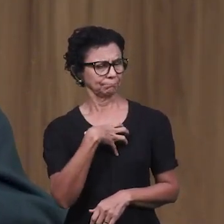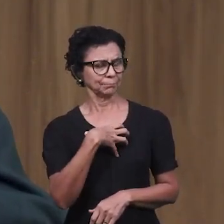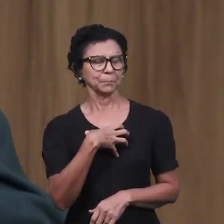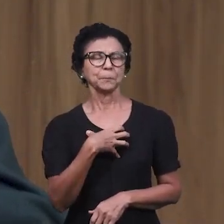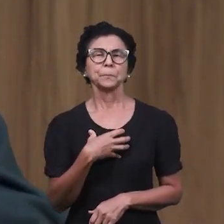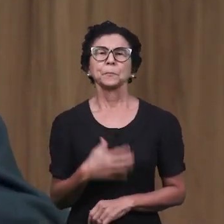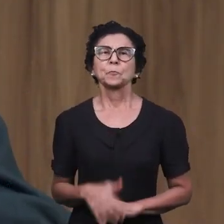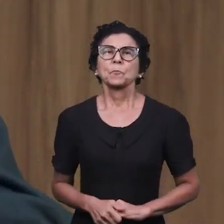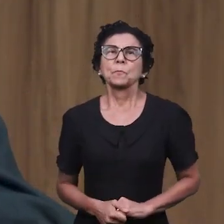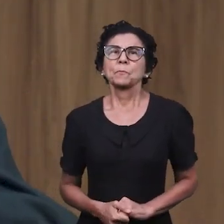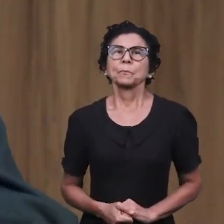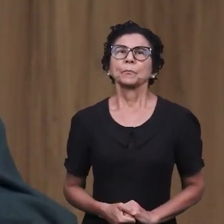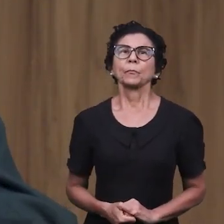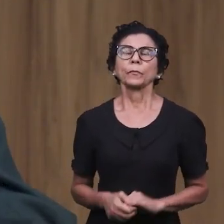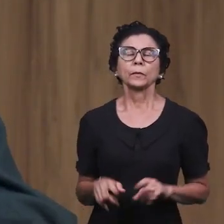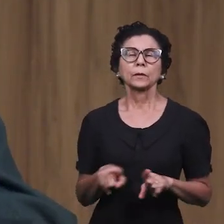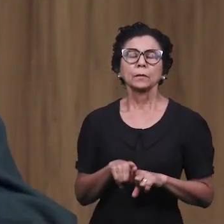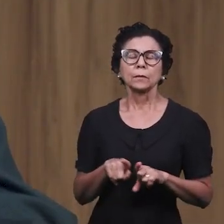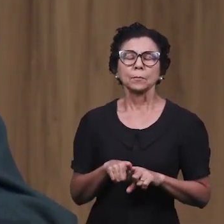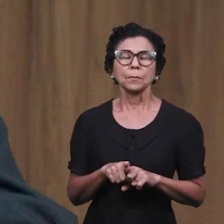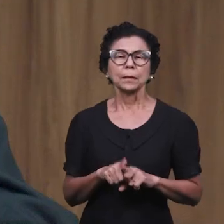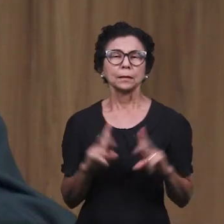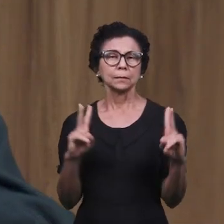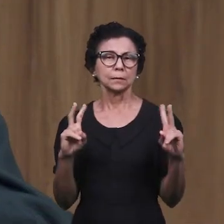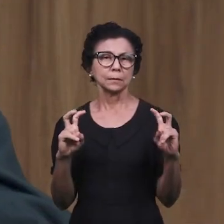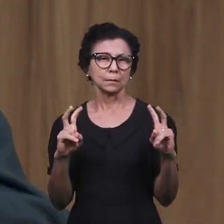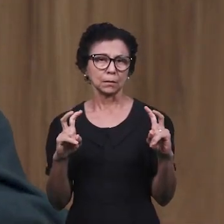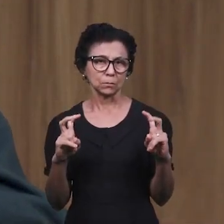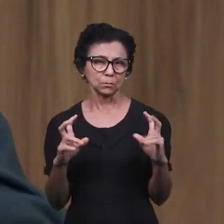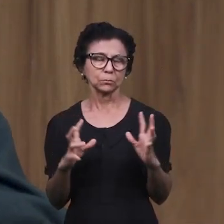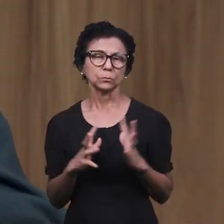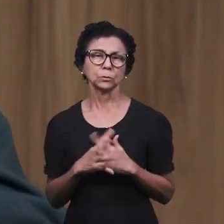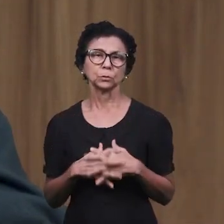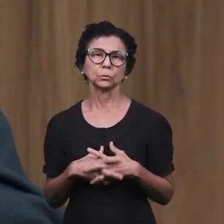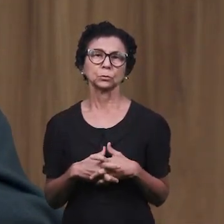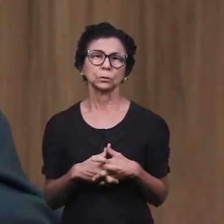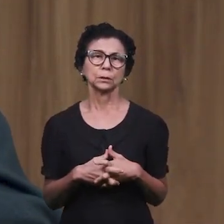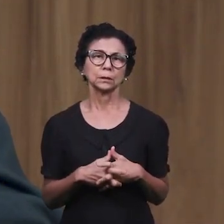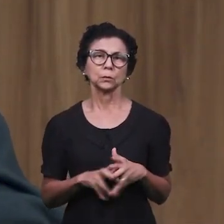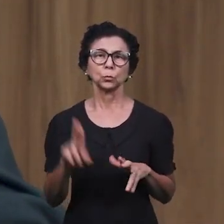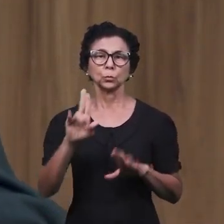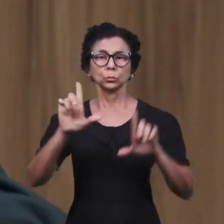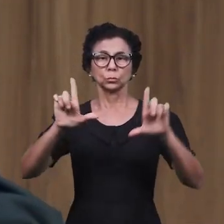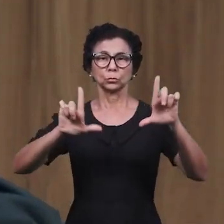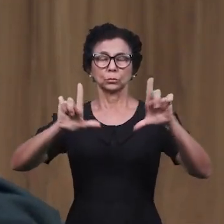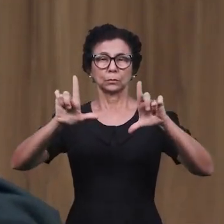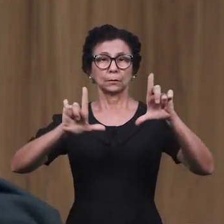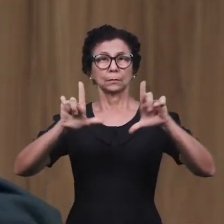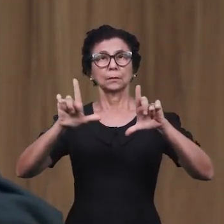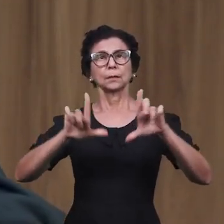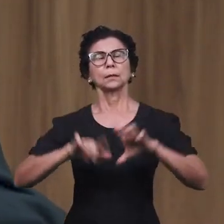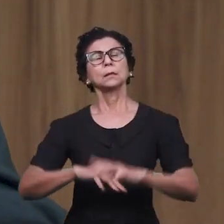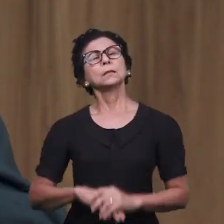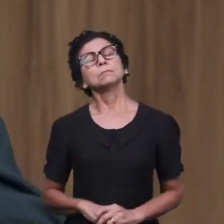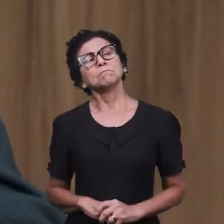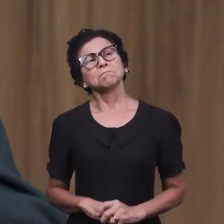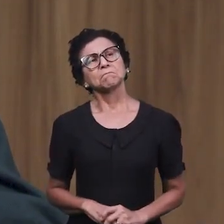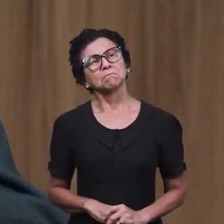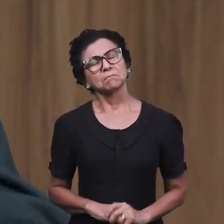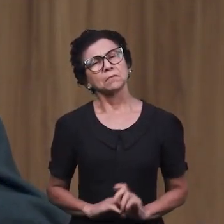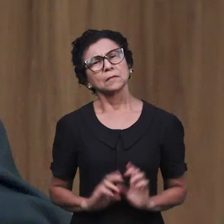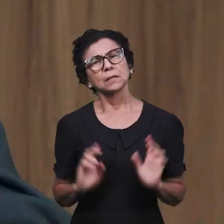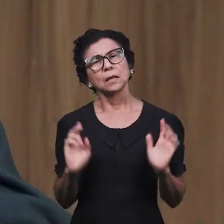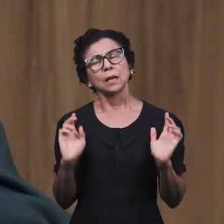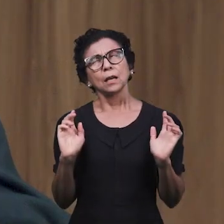nesses elementos que nós estamos aqui abordando a respeito desse uso de telas e que a gente conversa, né? É